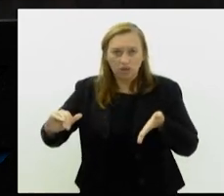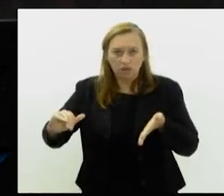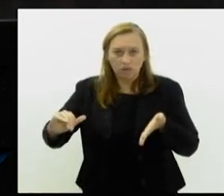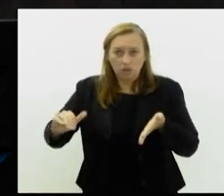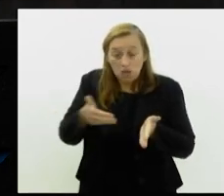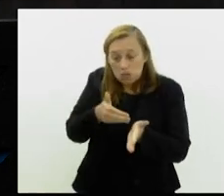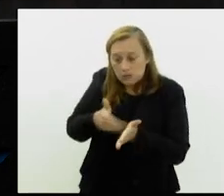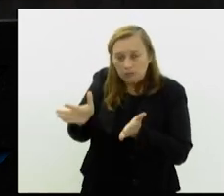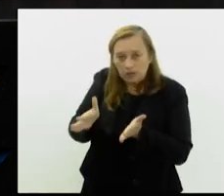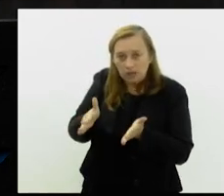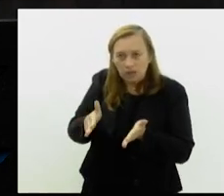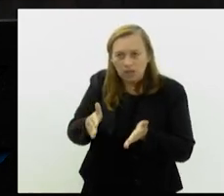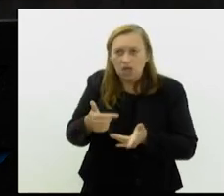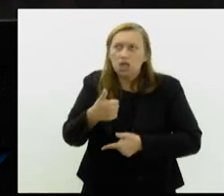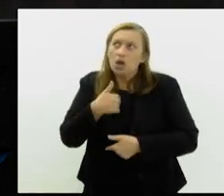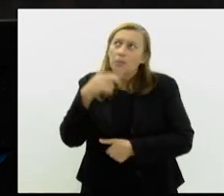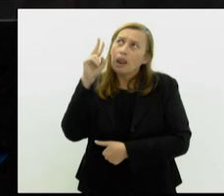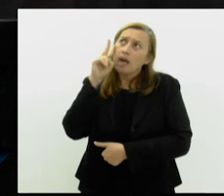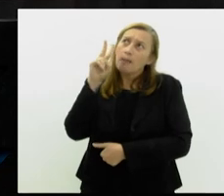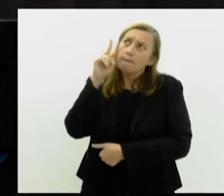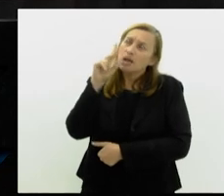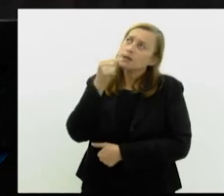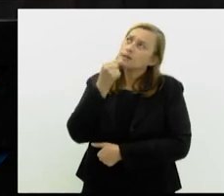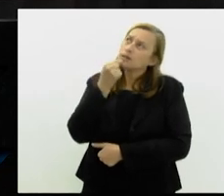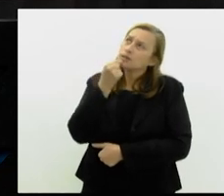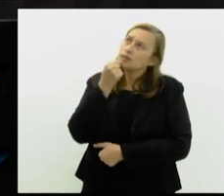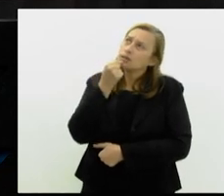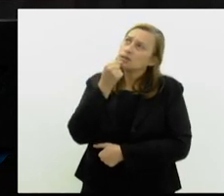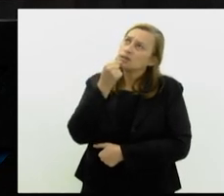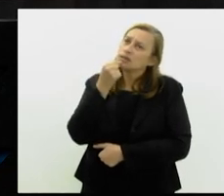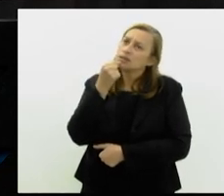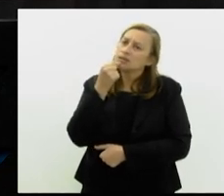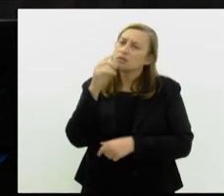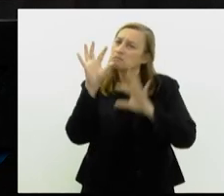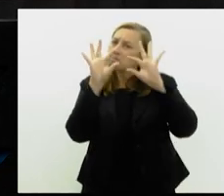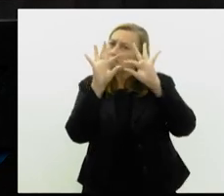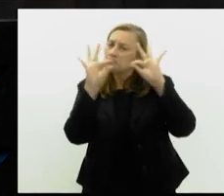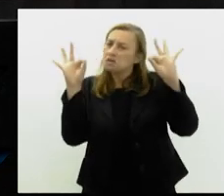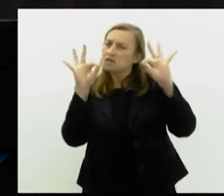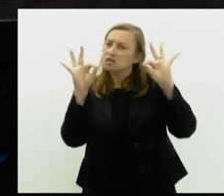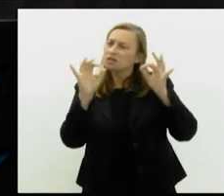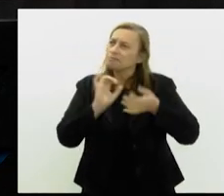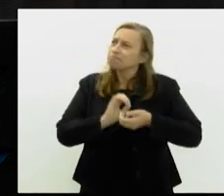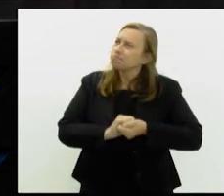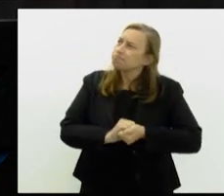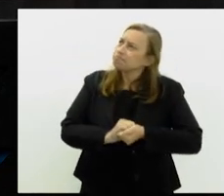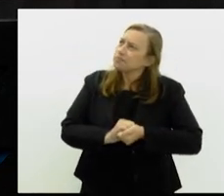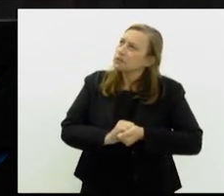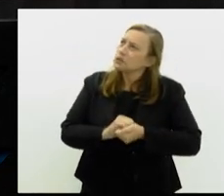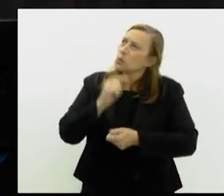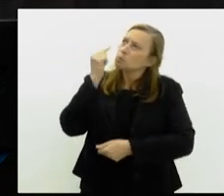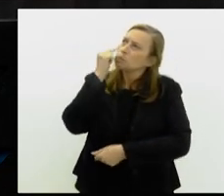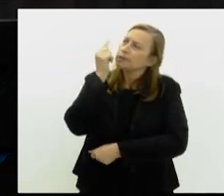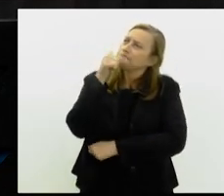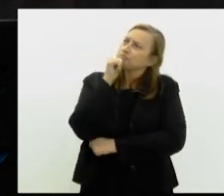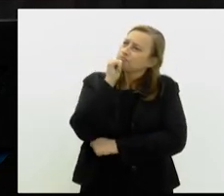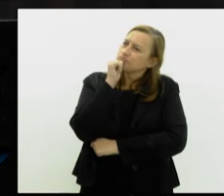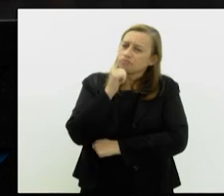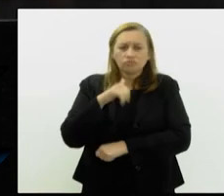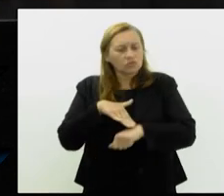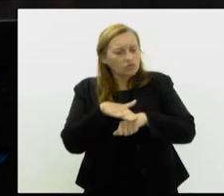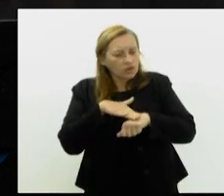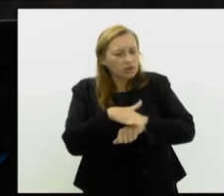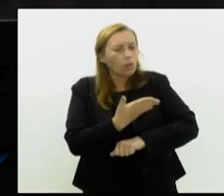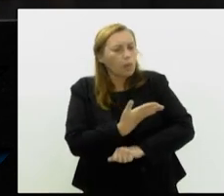removidos e eu me lembrei dessa expressão removidos e comentei com o meu querido